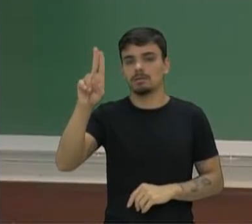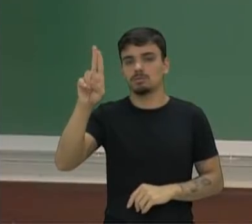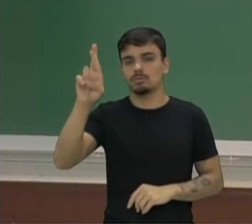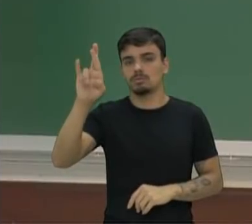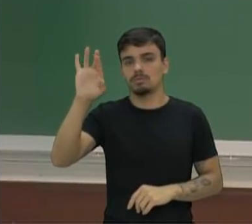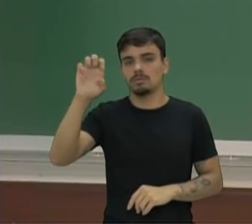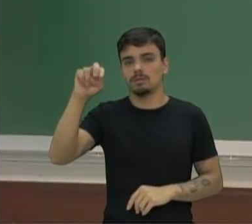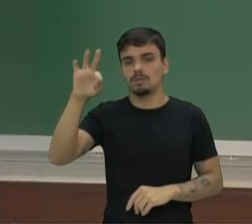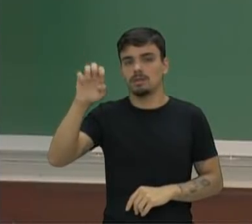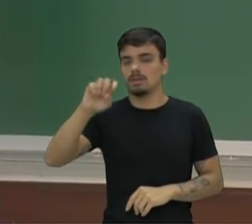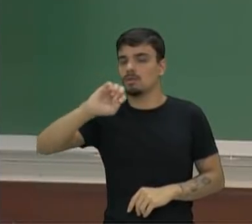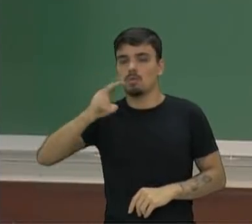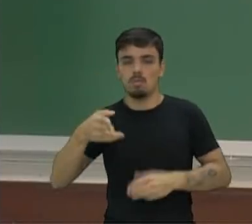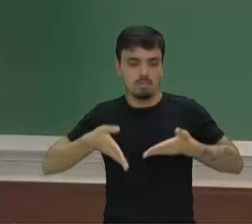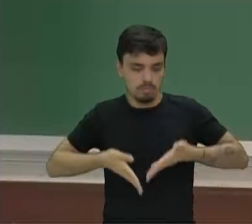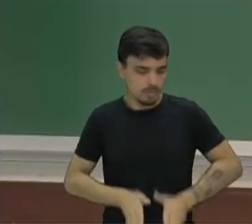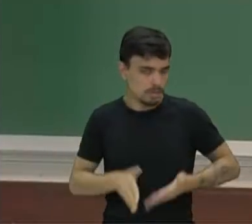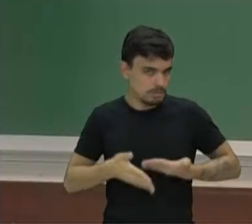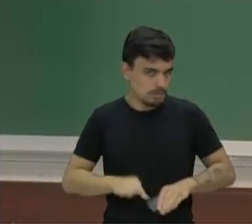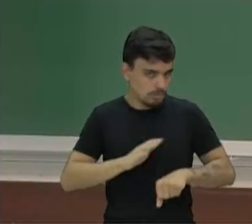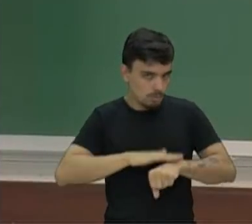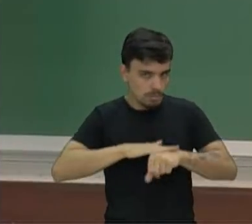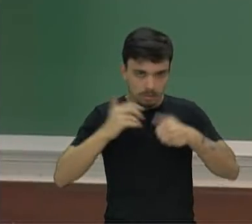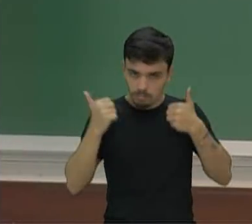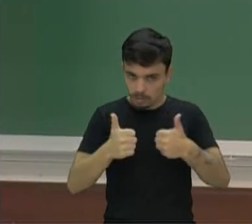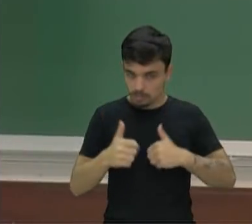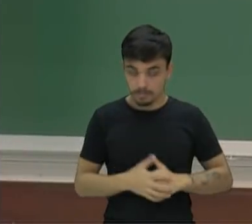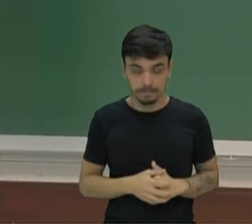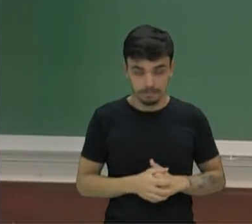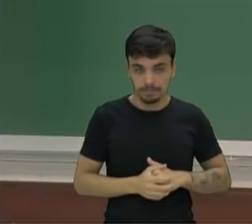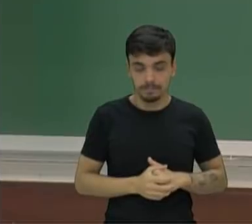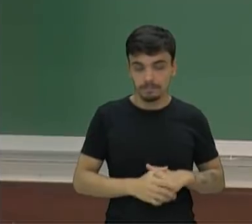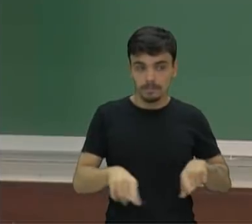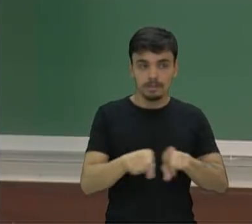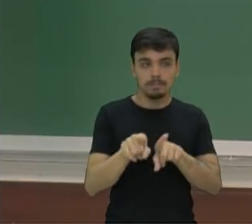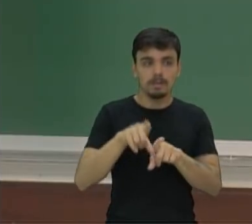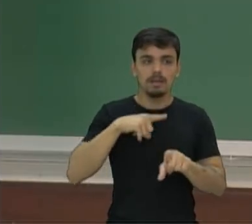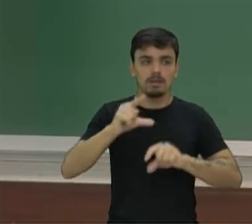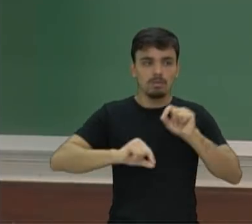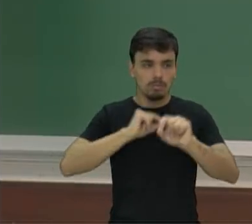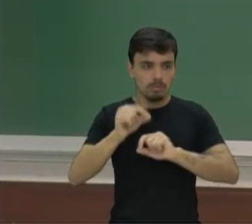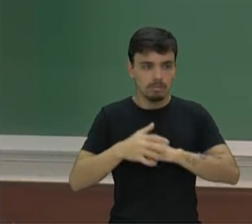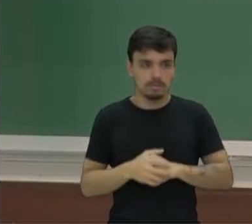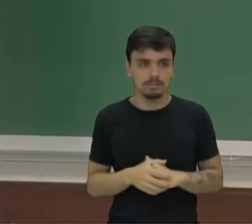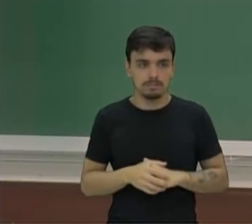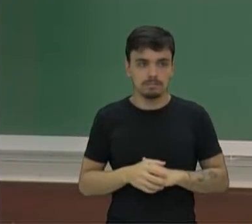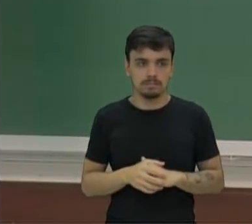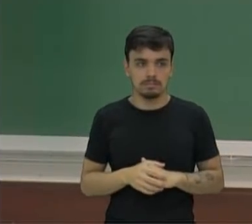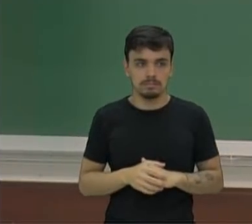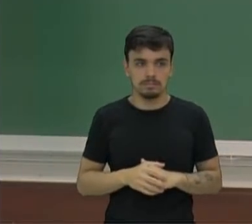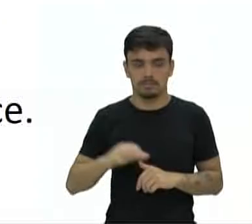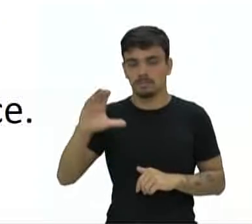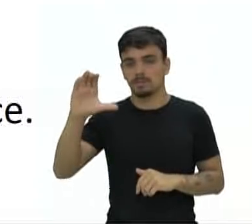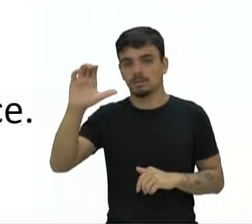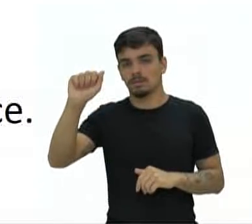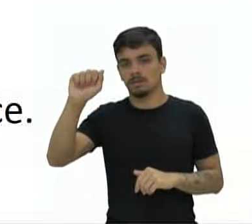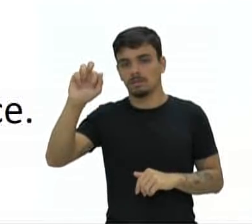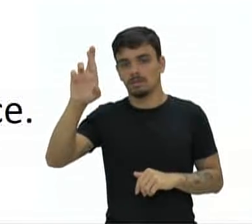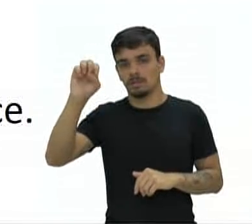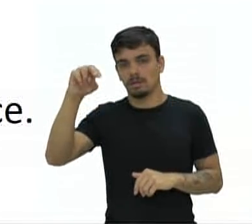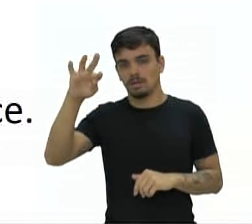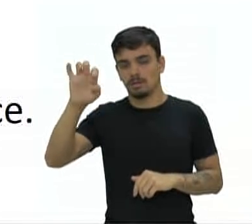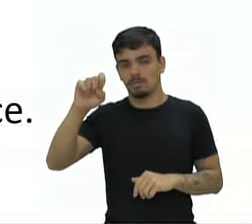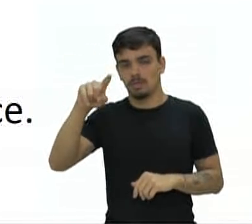momento do parto, no momento do nascimento. Aqui tem o Caronte, na mitologia era o barqueiro de Hades. É